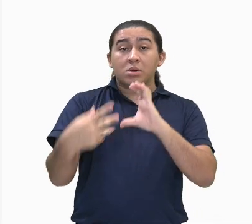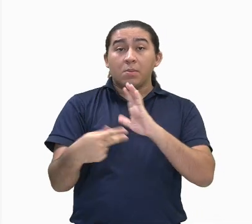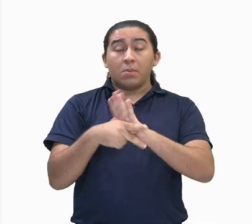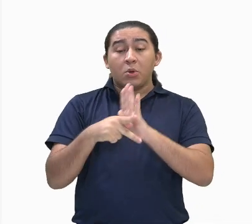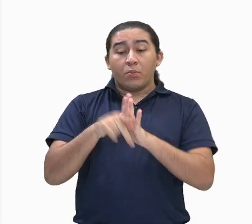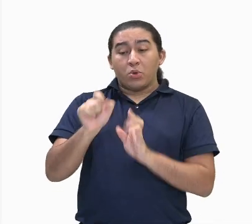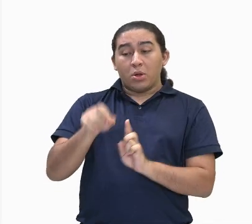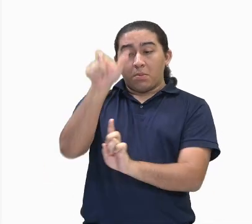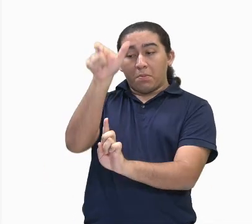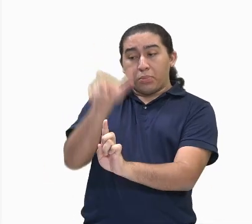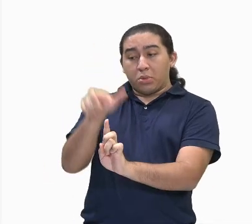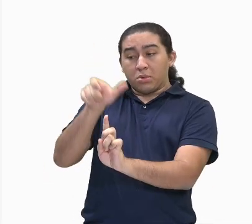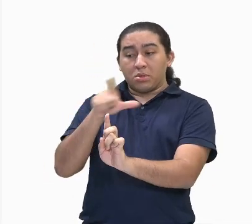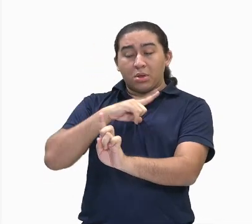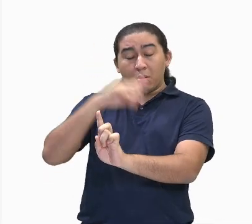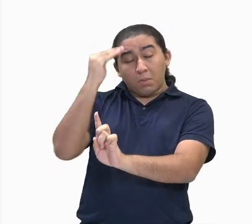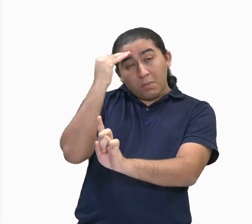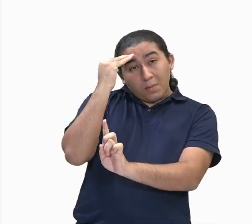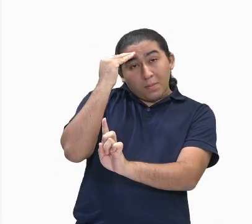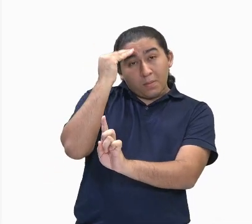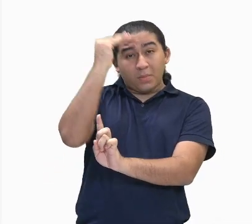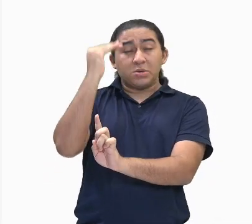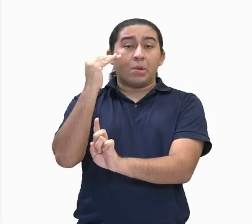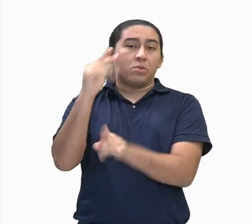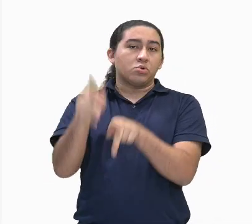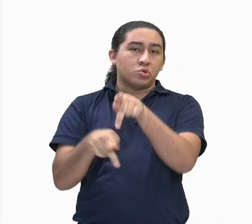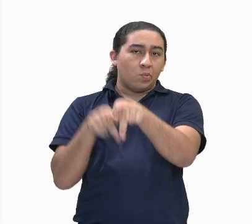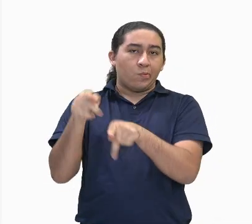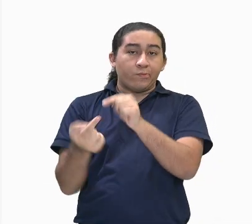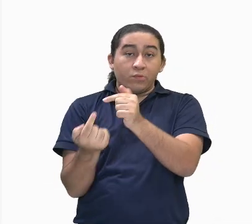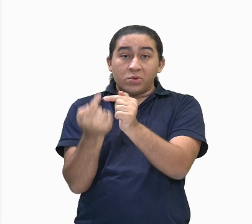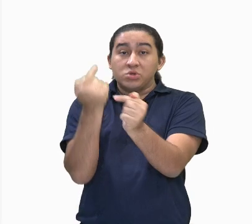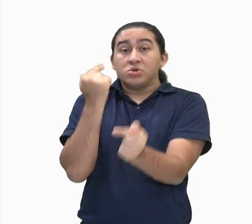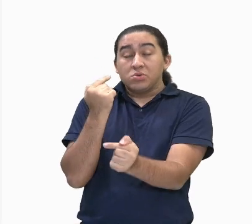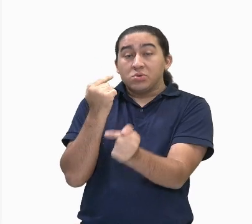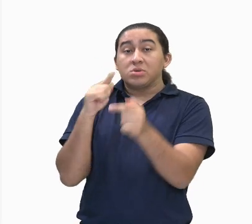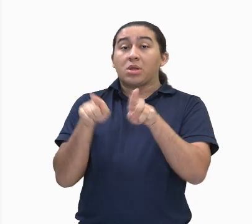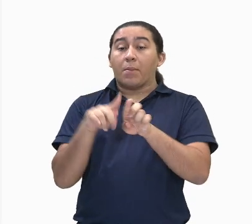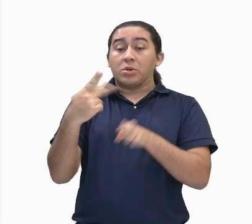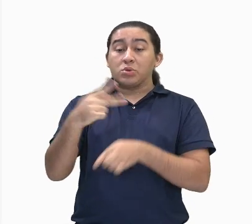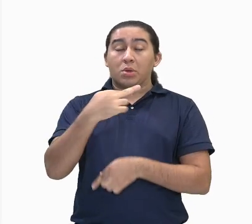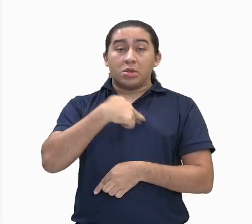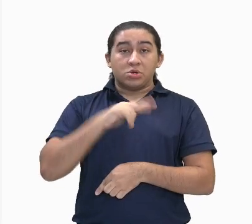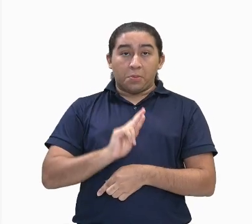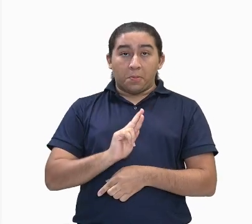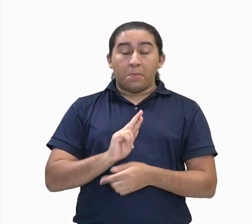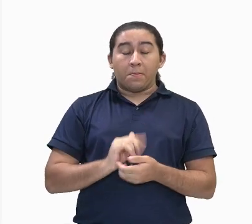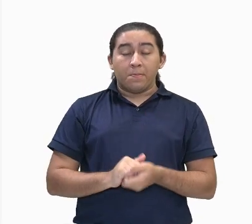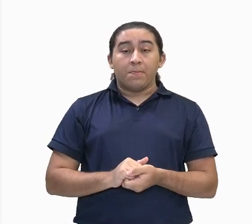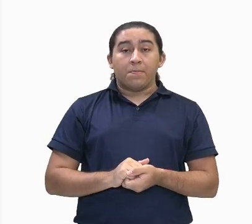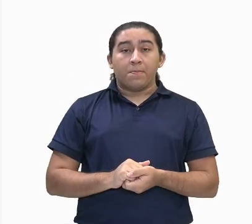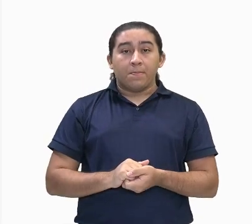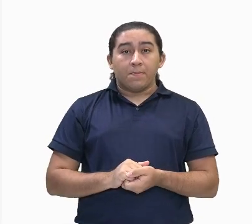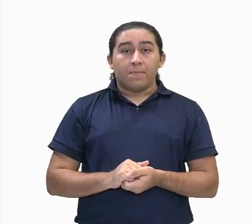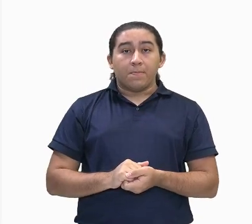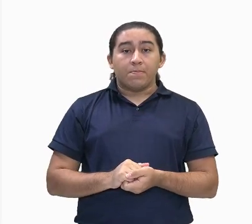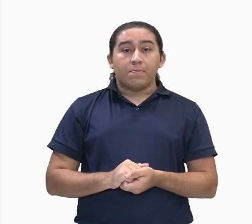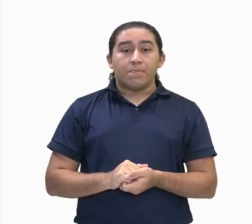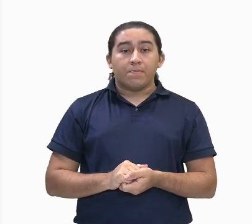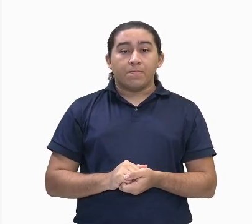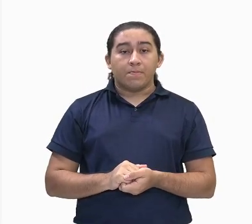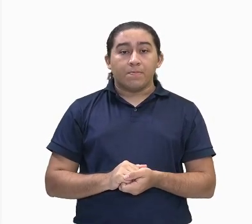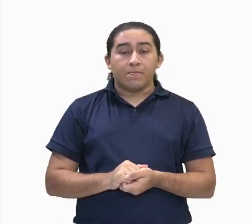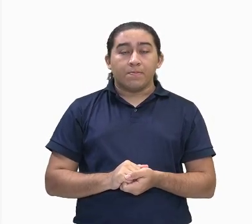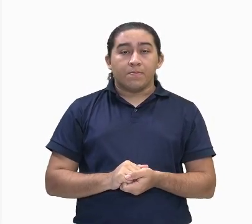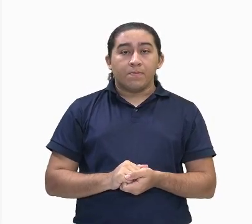das figuras mais eminentes de um povo antigo e de sua religião. São pessoas que às vezes foram